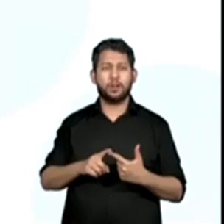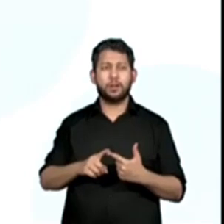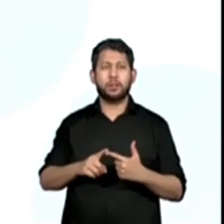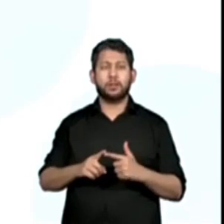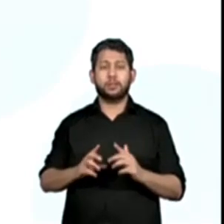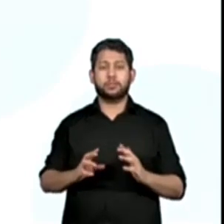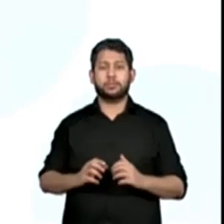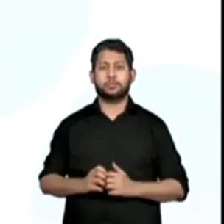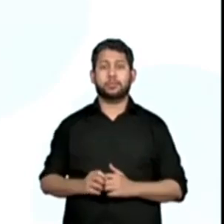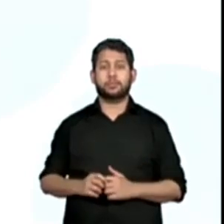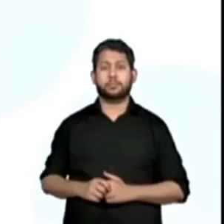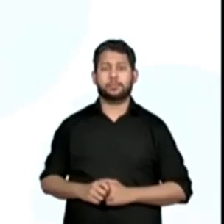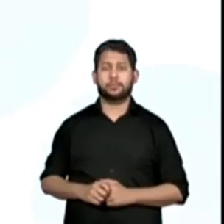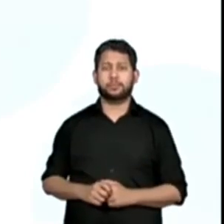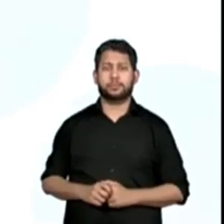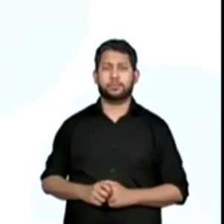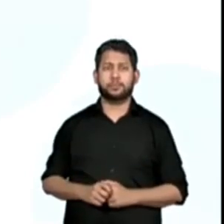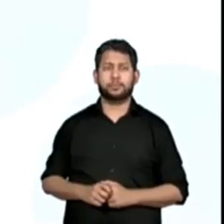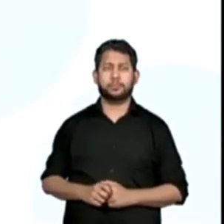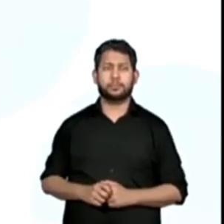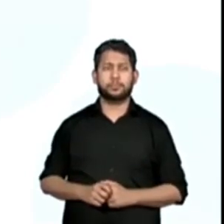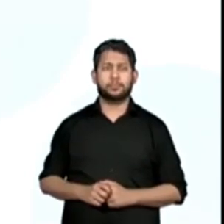Ultrapassa